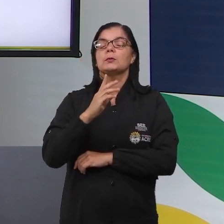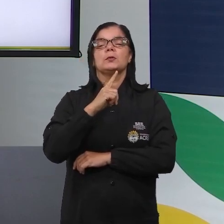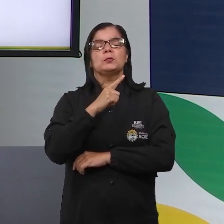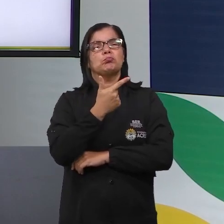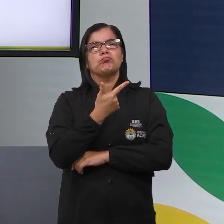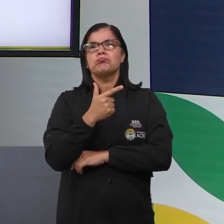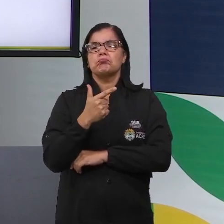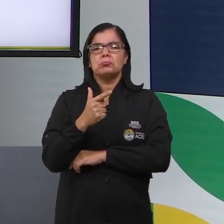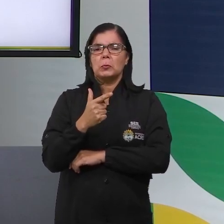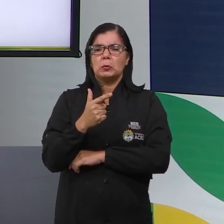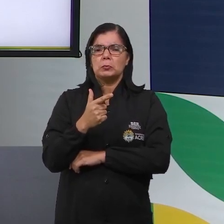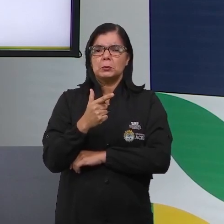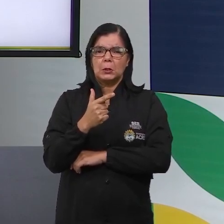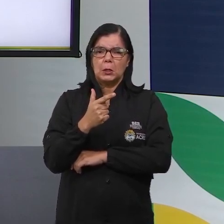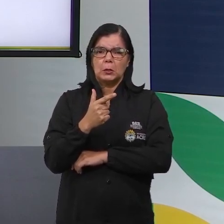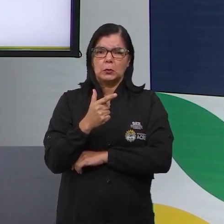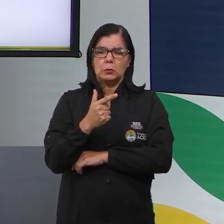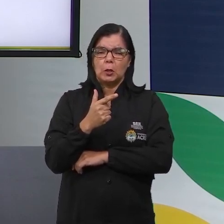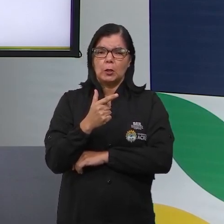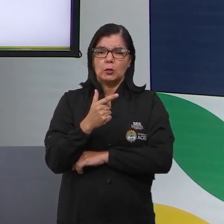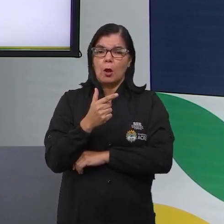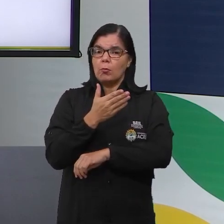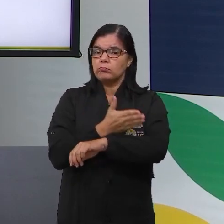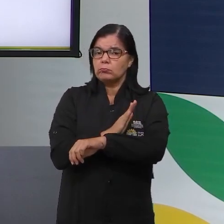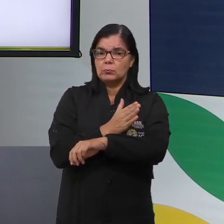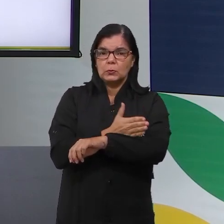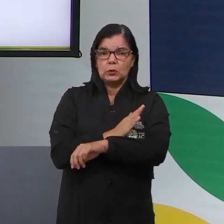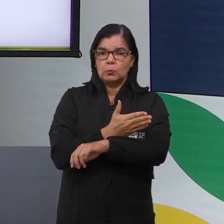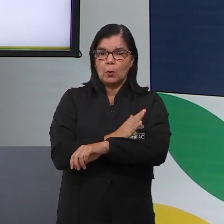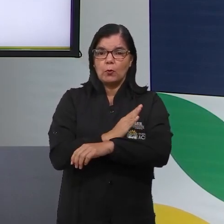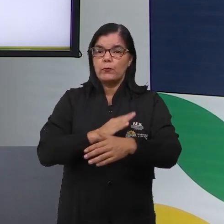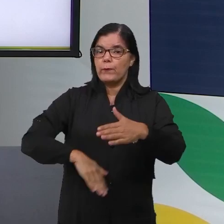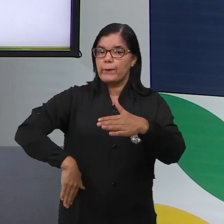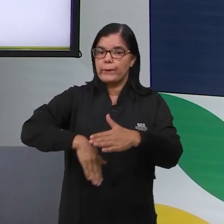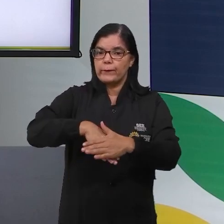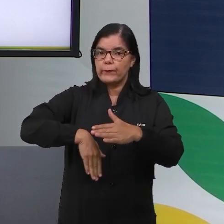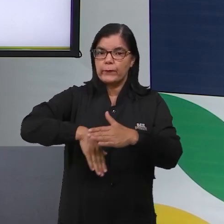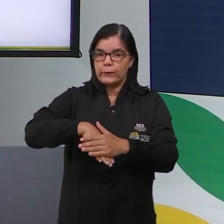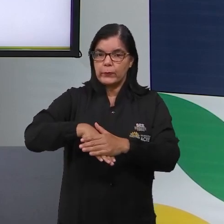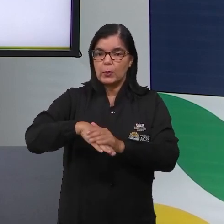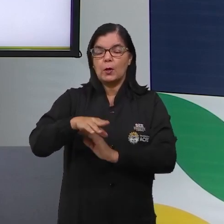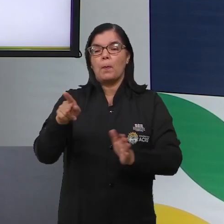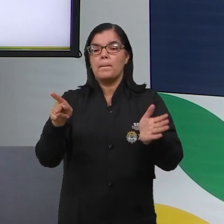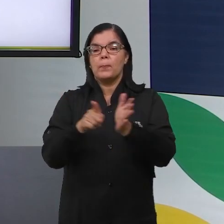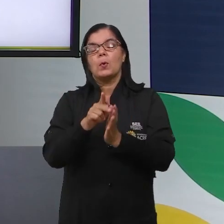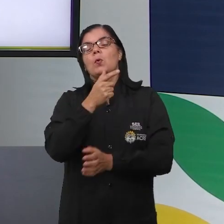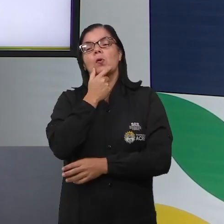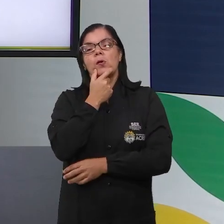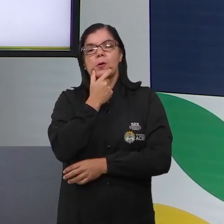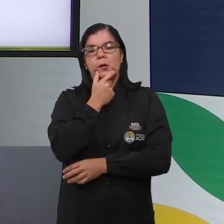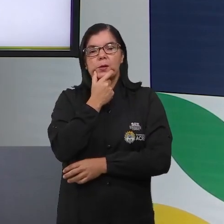não temos um costume, um hábito de prática de futebol americano.